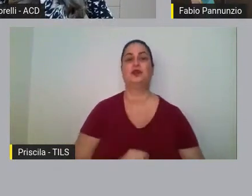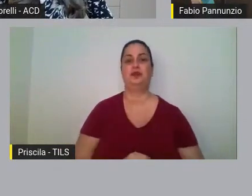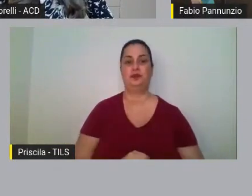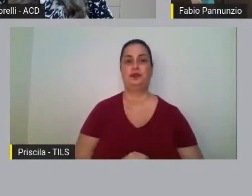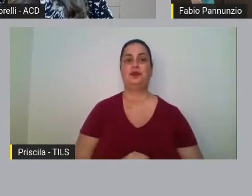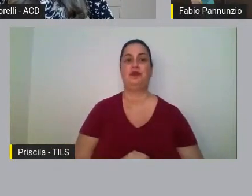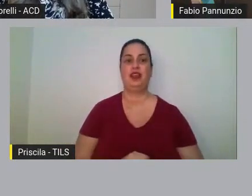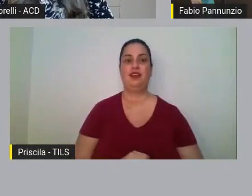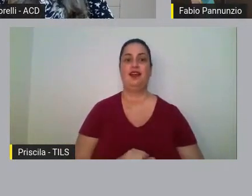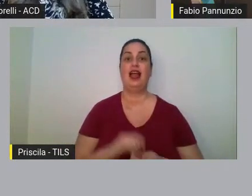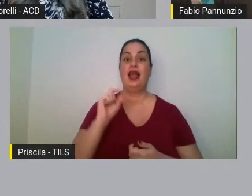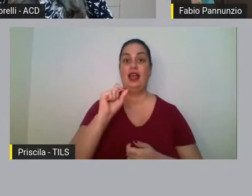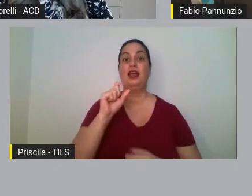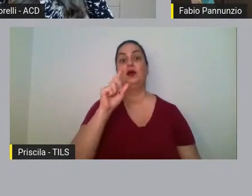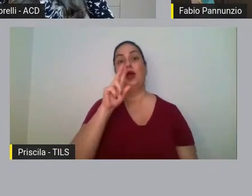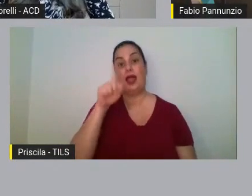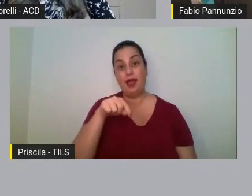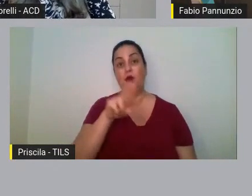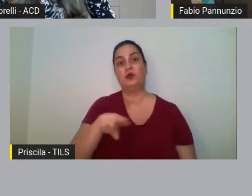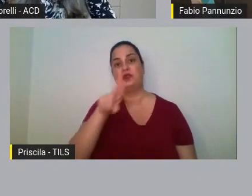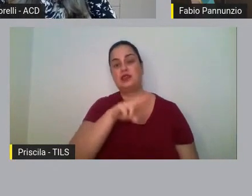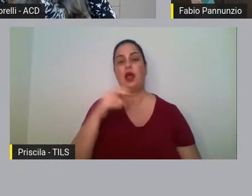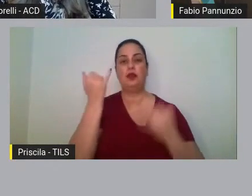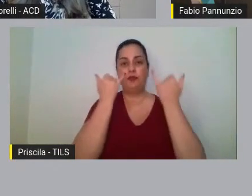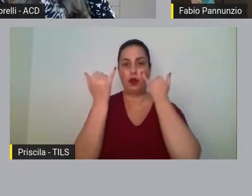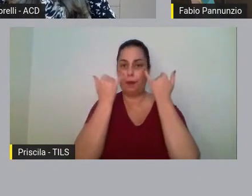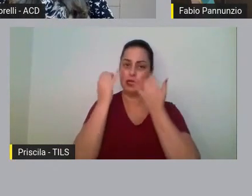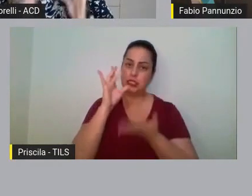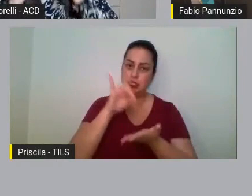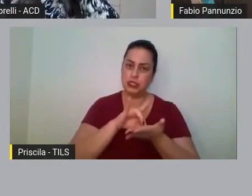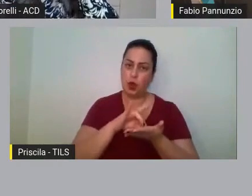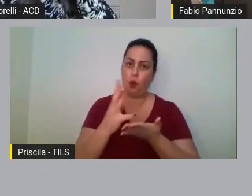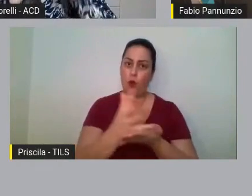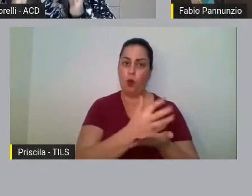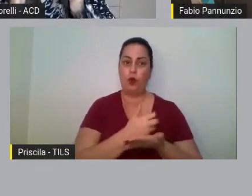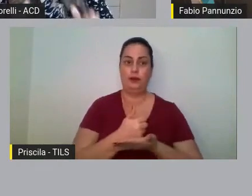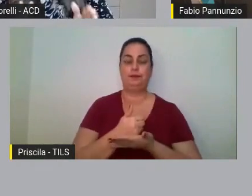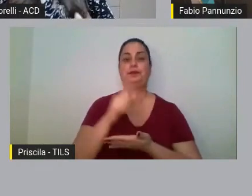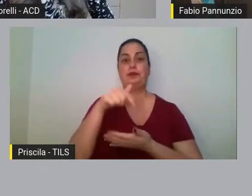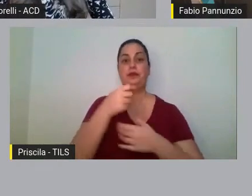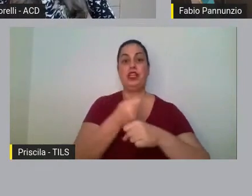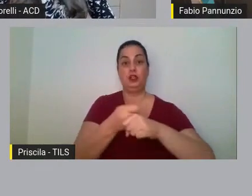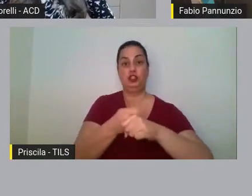dados oficiais. A auditoria que nós defendemos é auditoria integral, não só